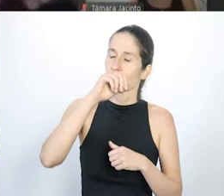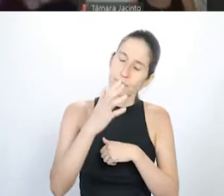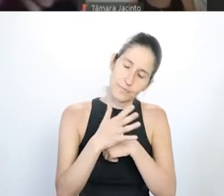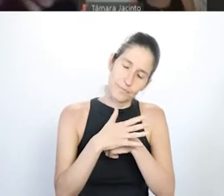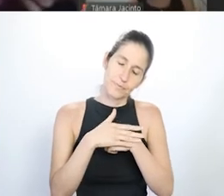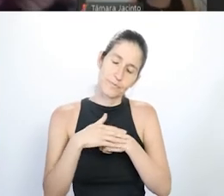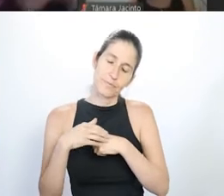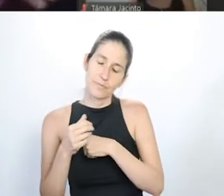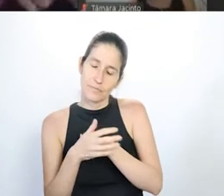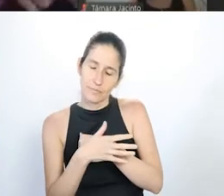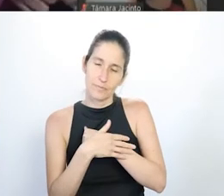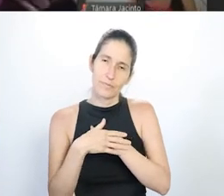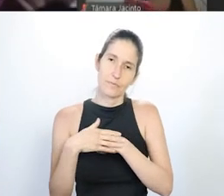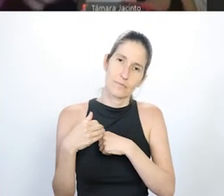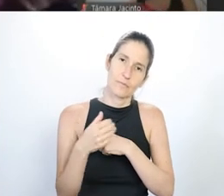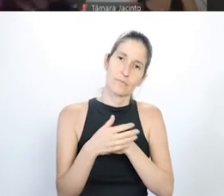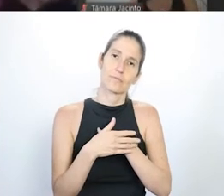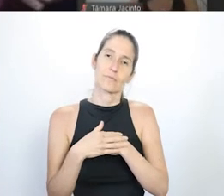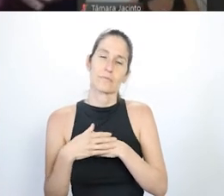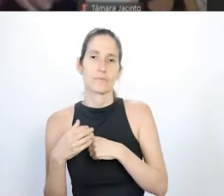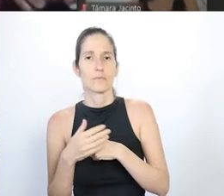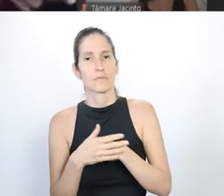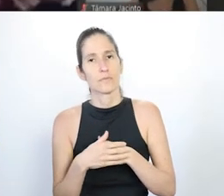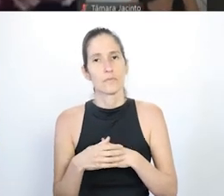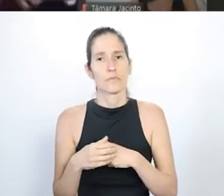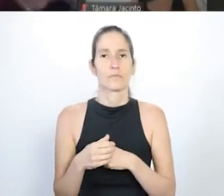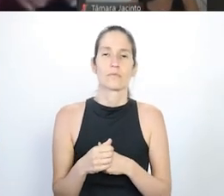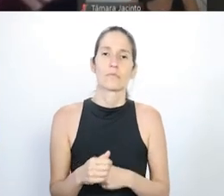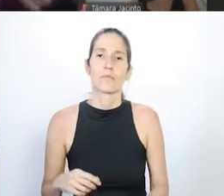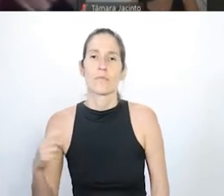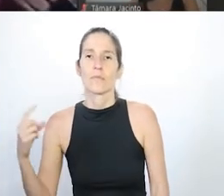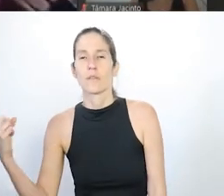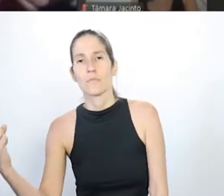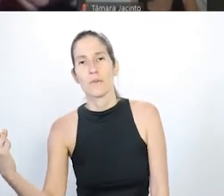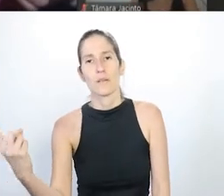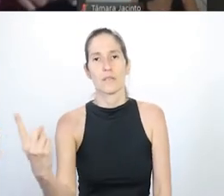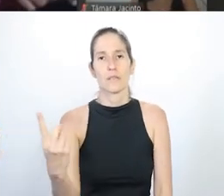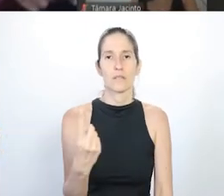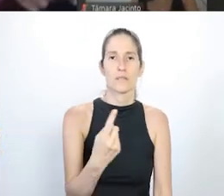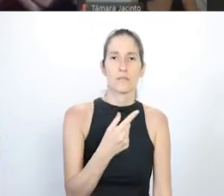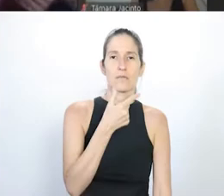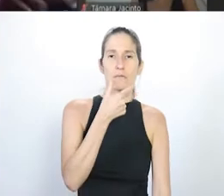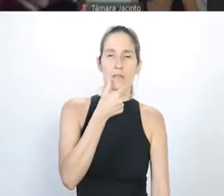acariar, a parede da parede,